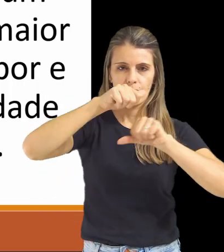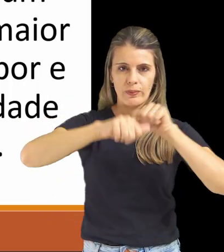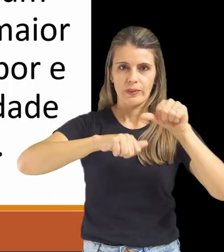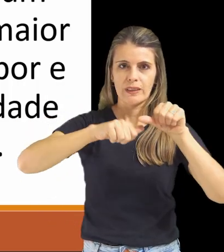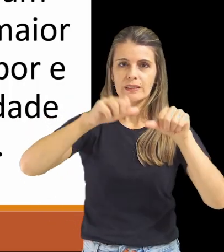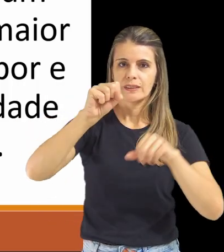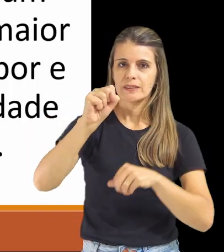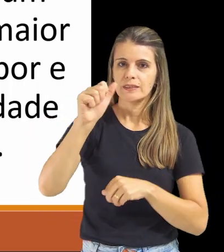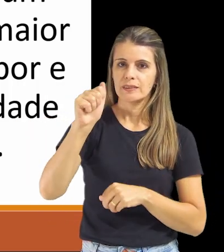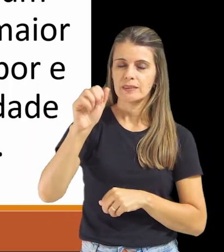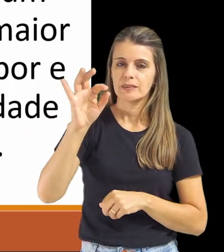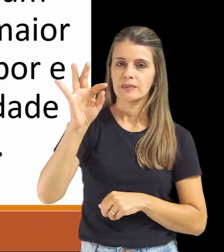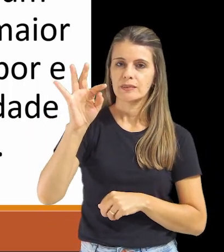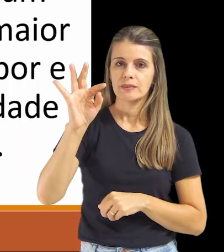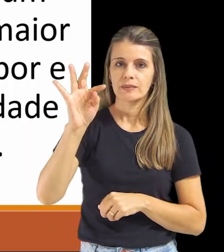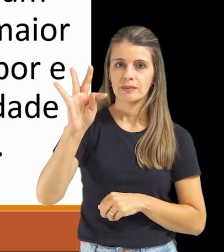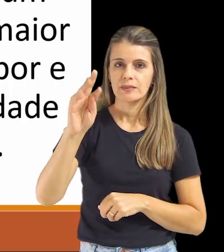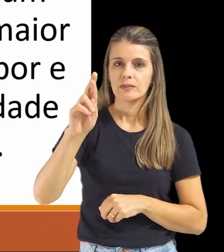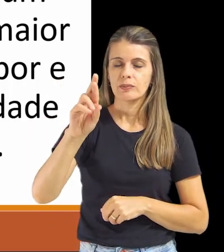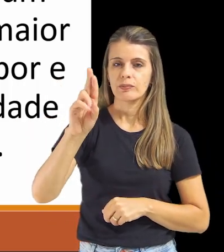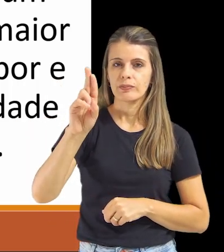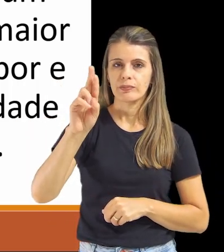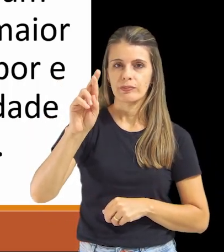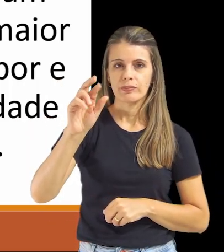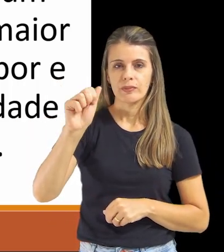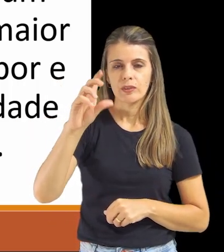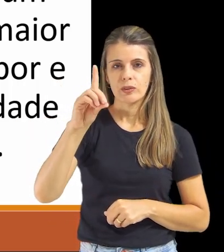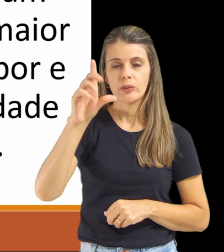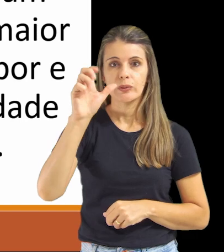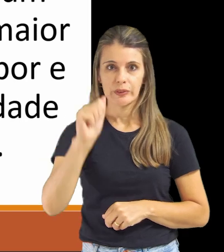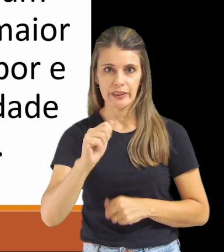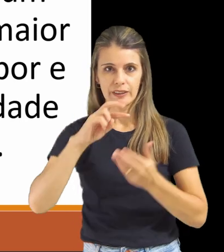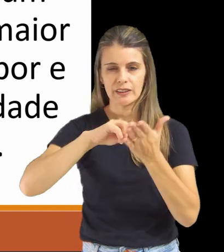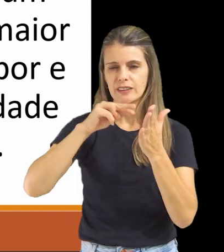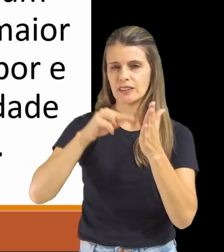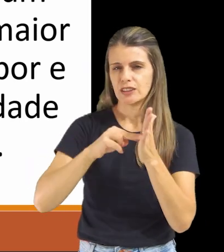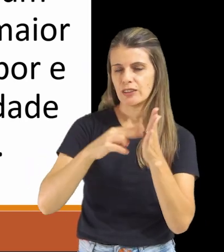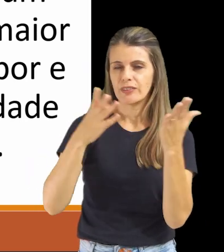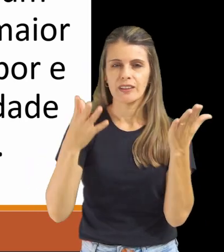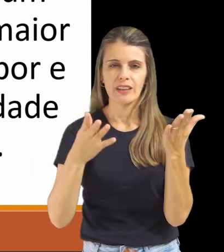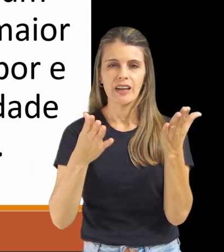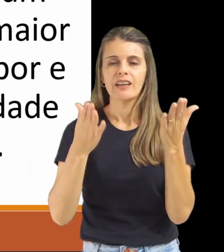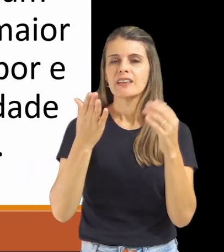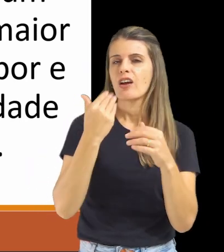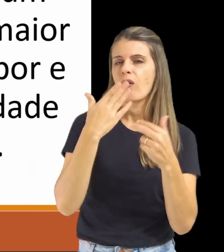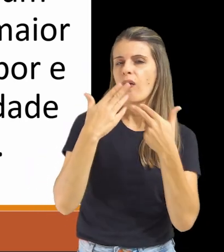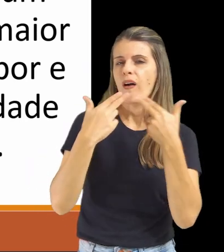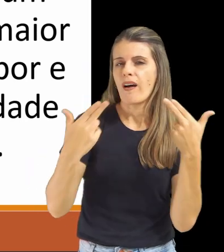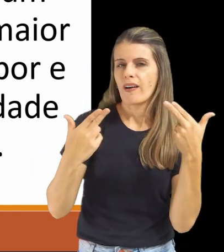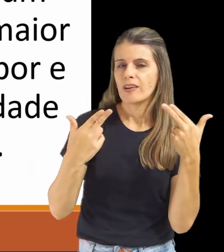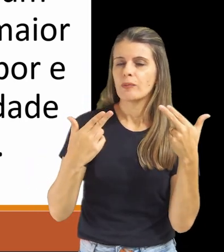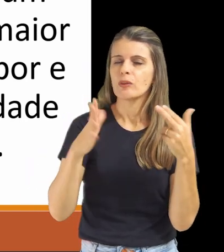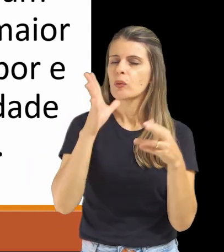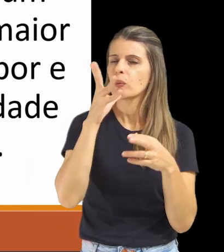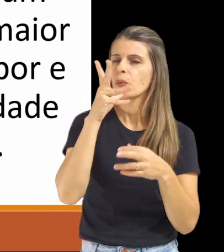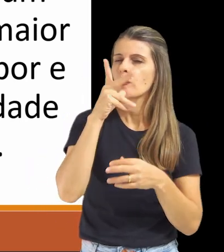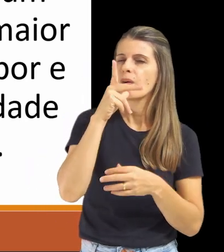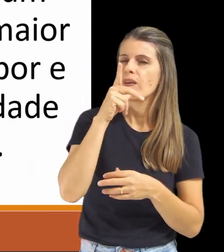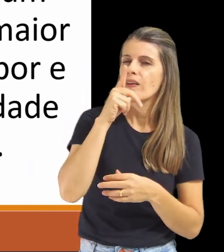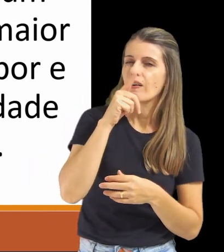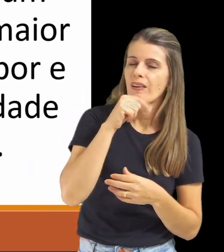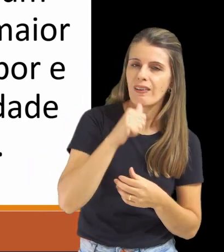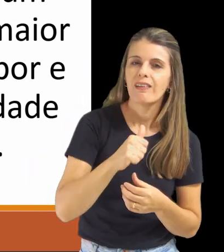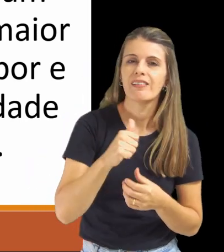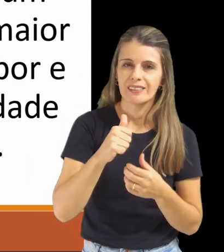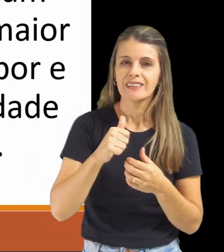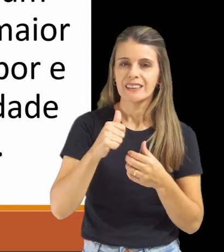né? Gerando por um baixo custo, maior crocância, sabor e prazo de validade maior nos produtos.